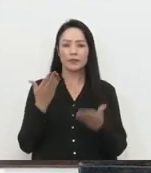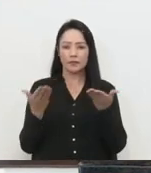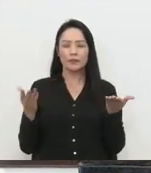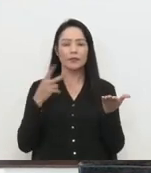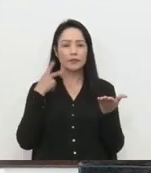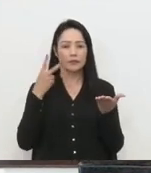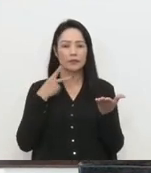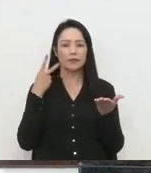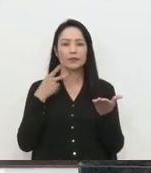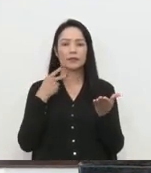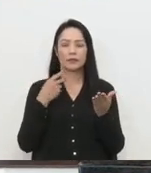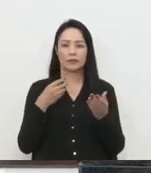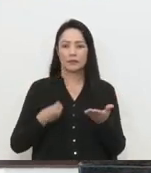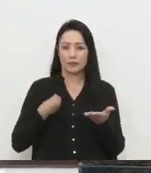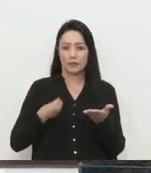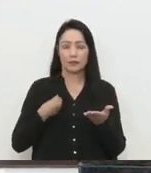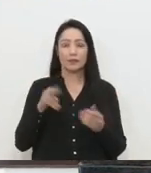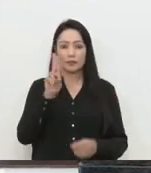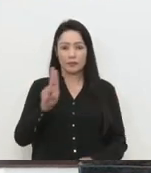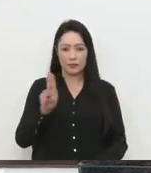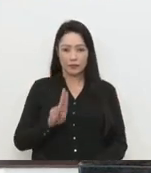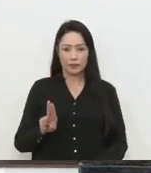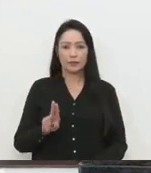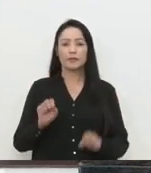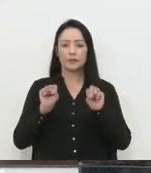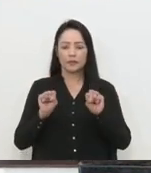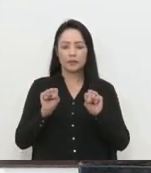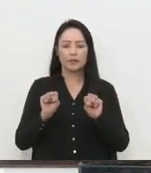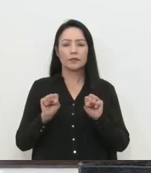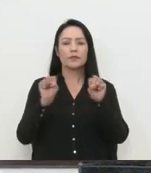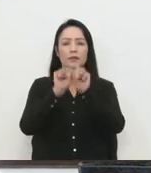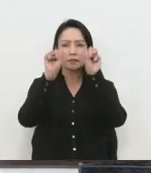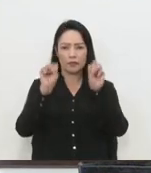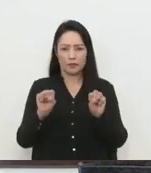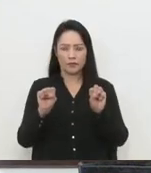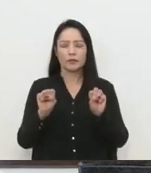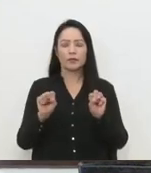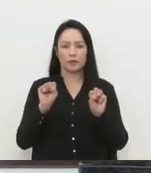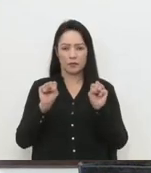que registrem suas presenças nos terminais eletrônicos